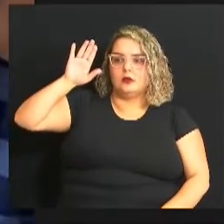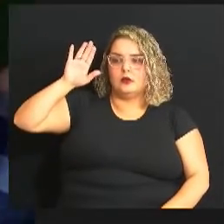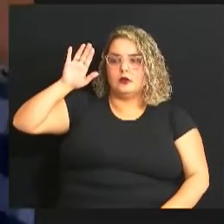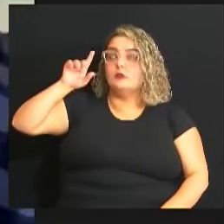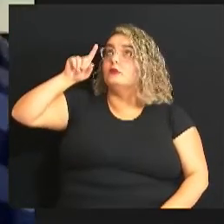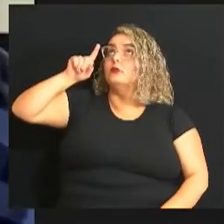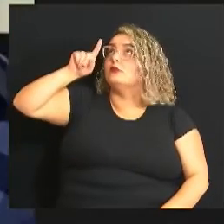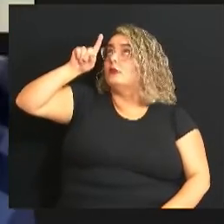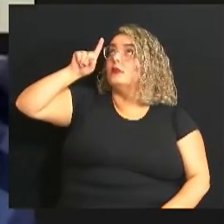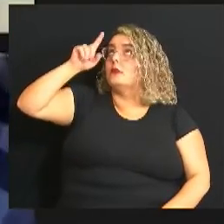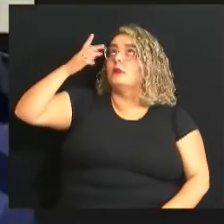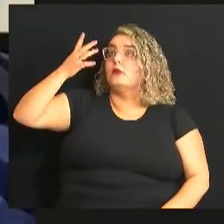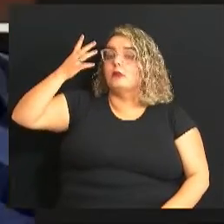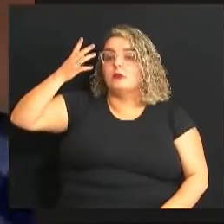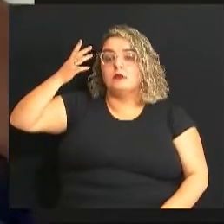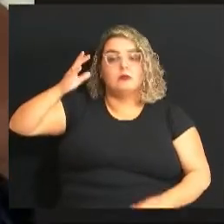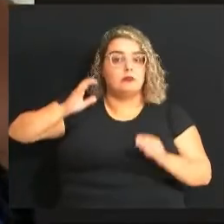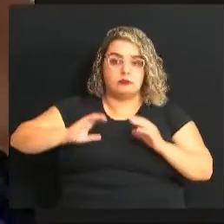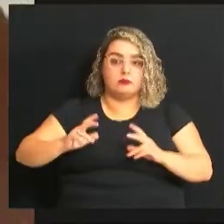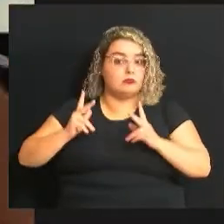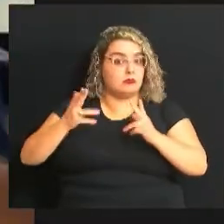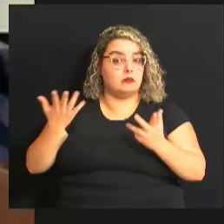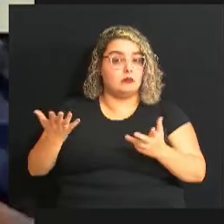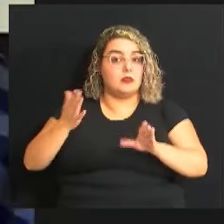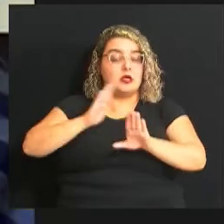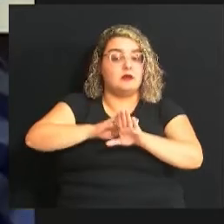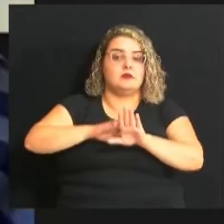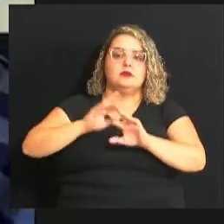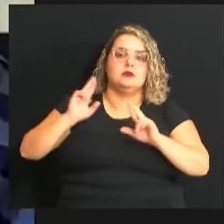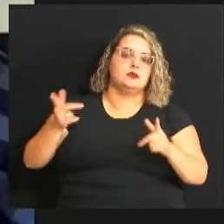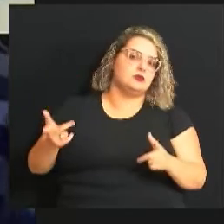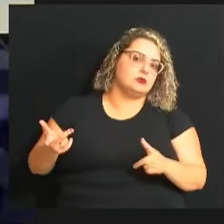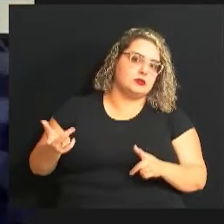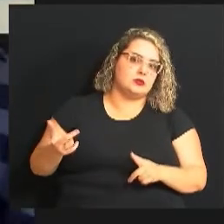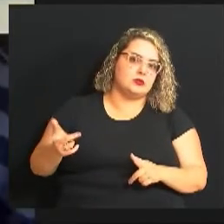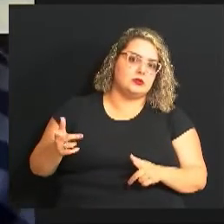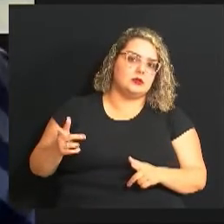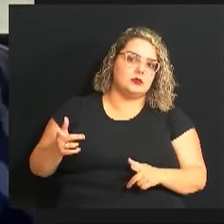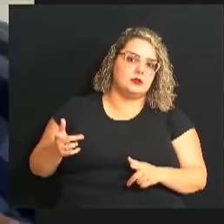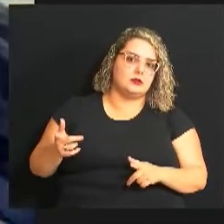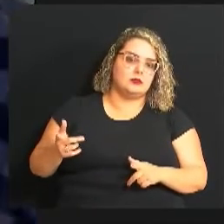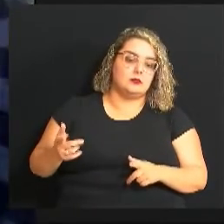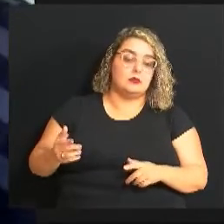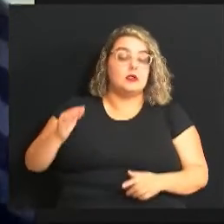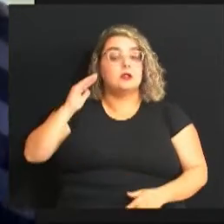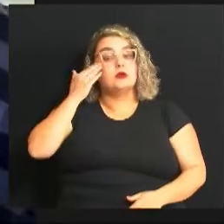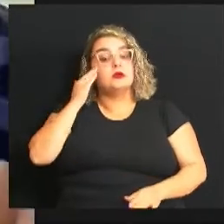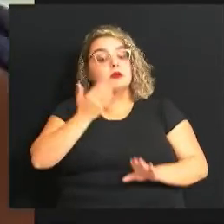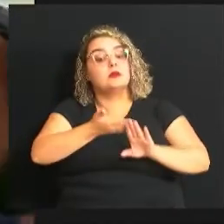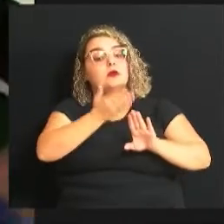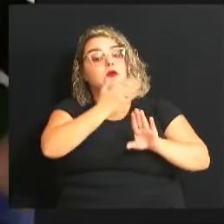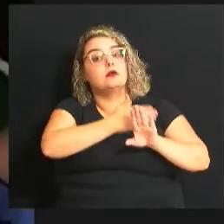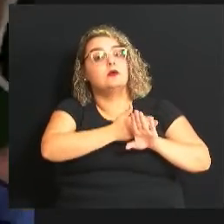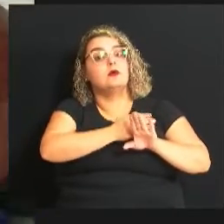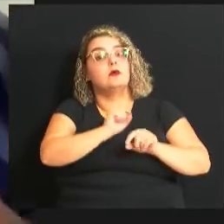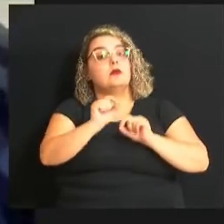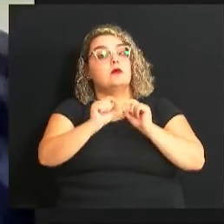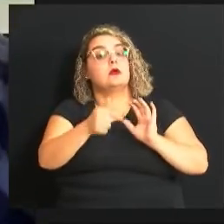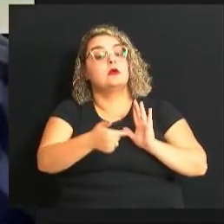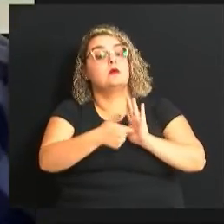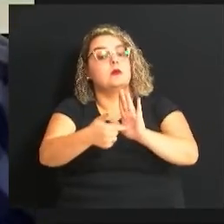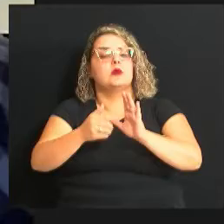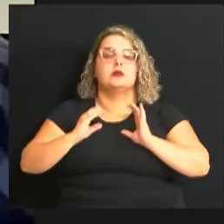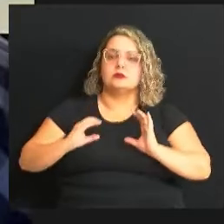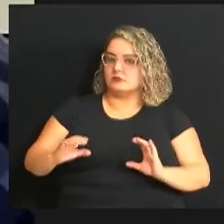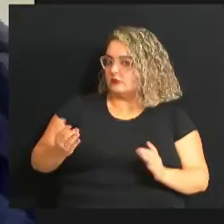céu. É o mesmo comportamento, mas a função é diferente. Então a gente tem que entender o que está por trás daquilo que é manifesto no comportamento. Será que